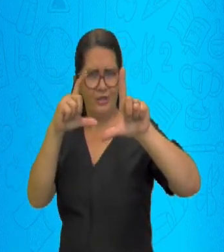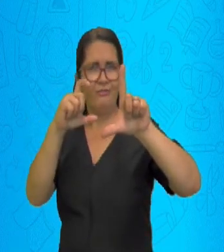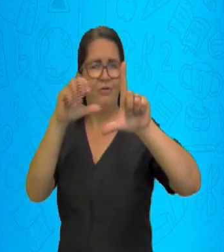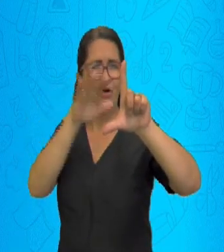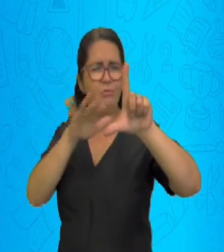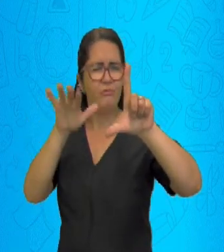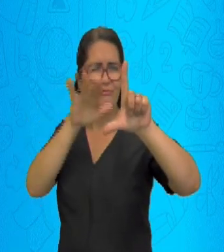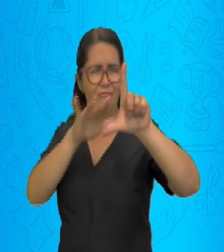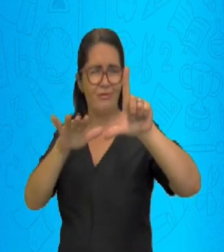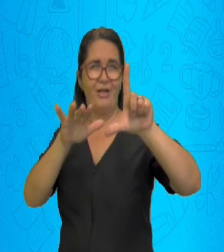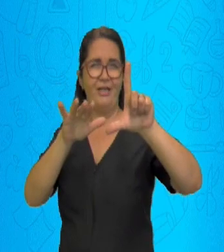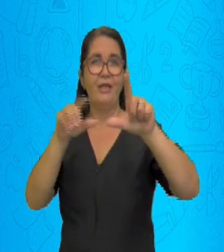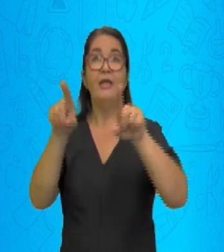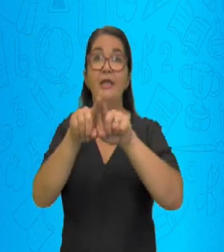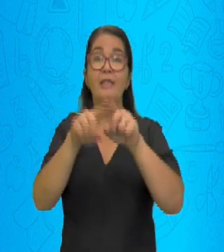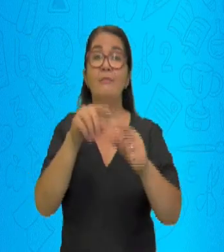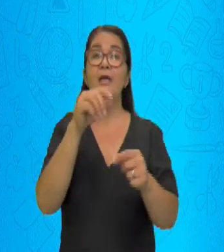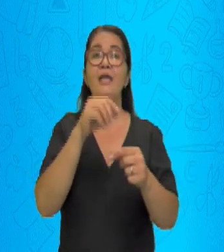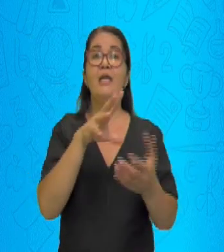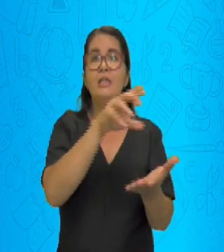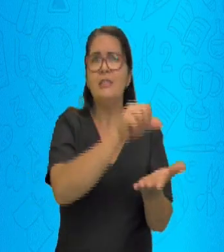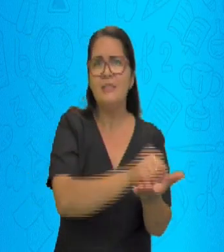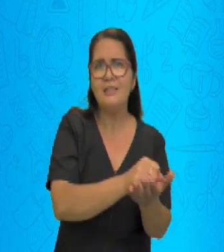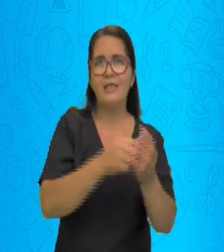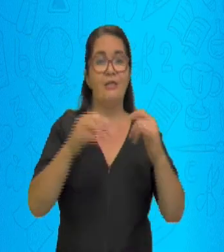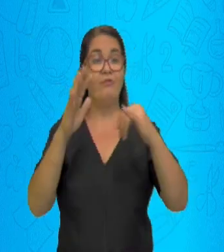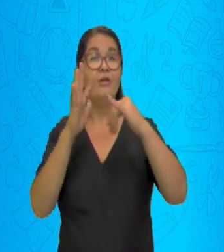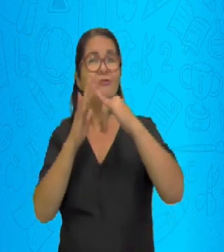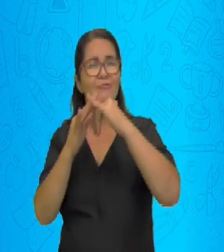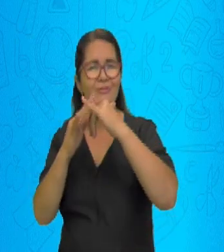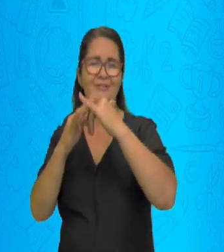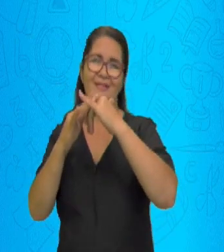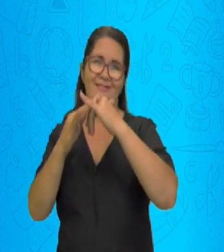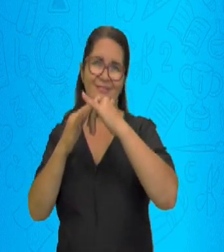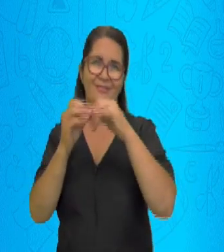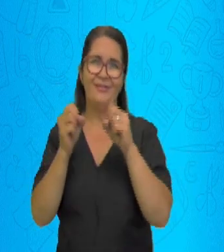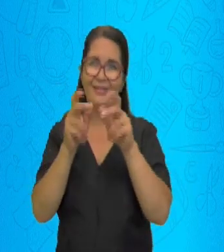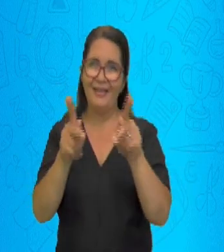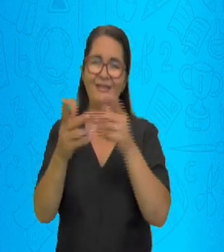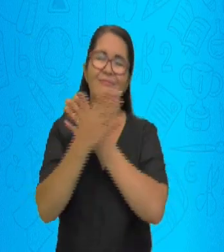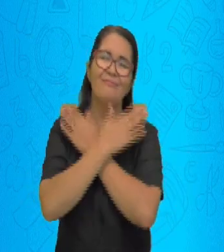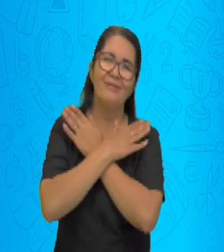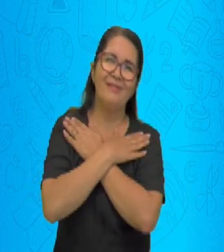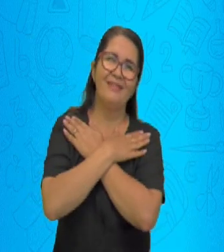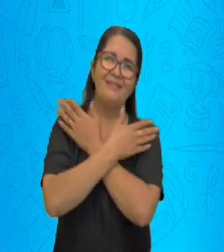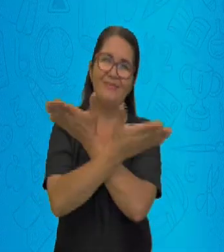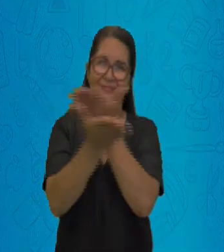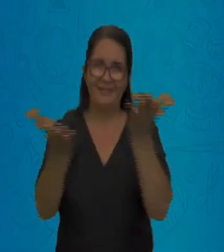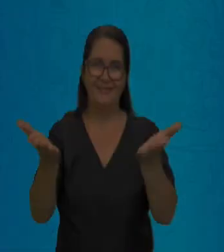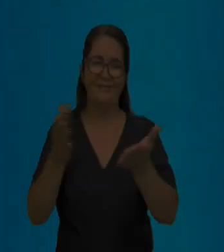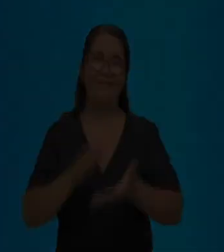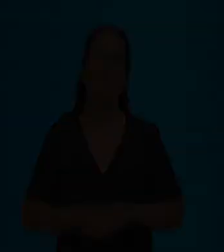tela e se inscreva em nosso canal no YouTube SMED GV. Um abraço e até a próxima aula!